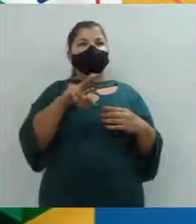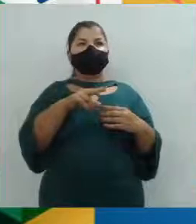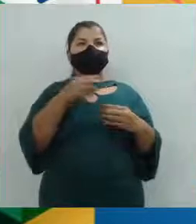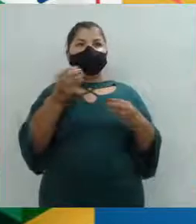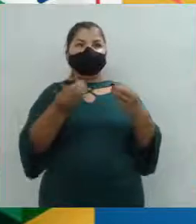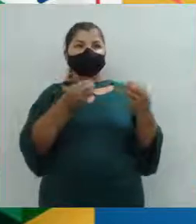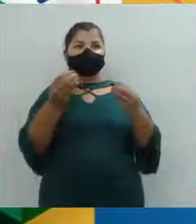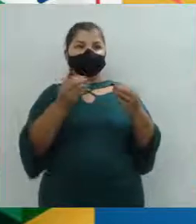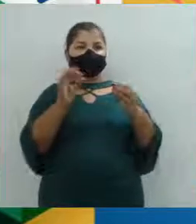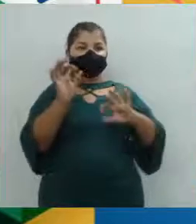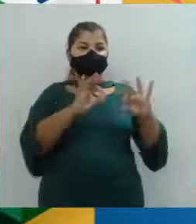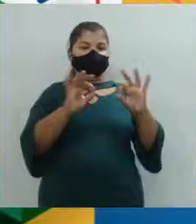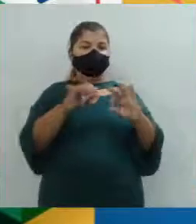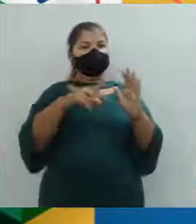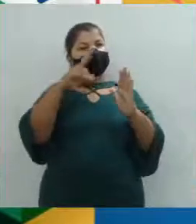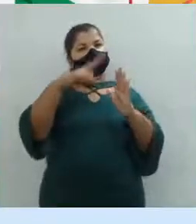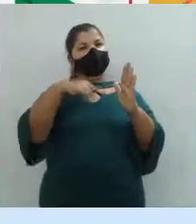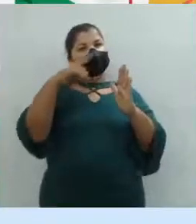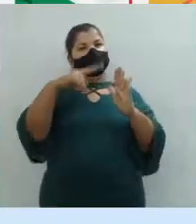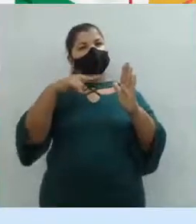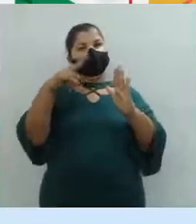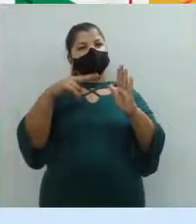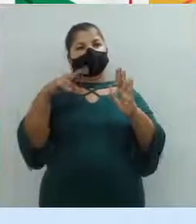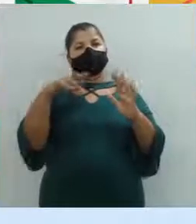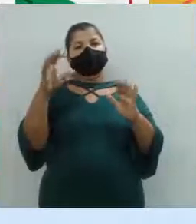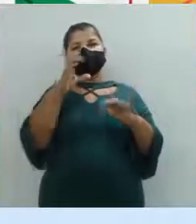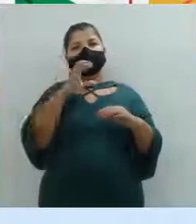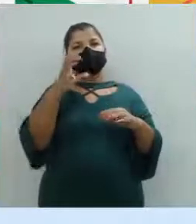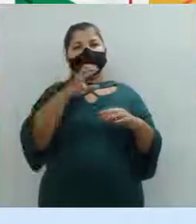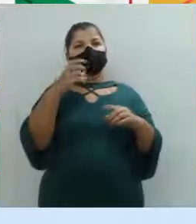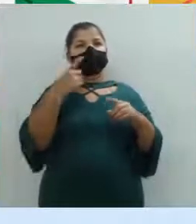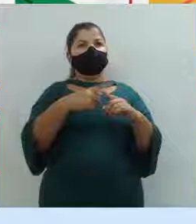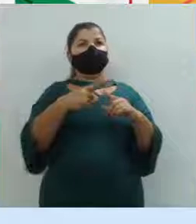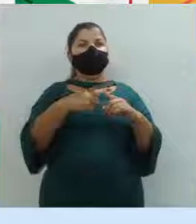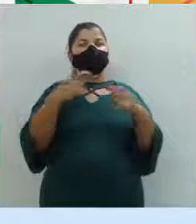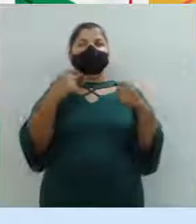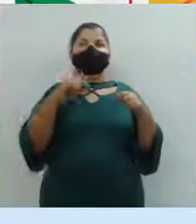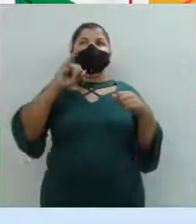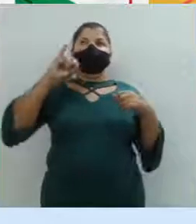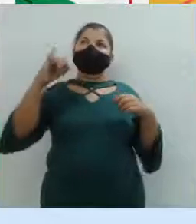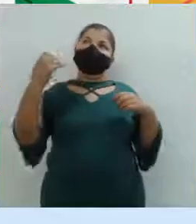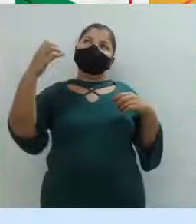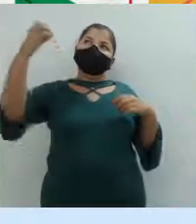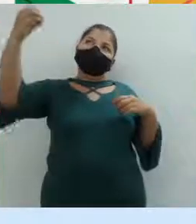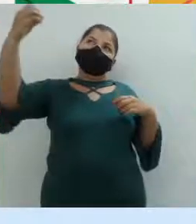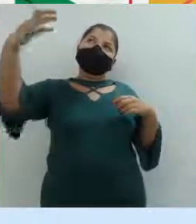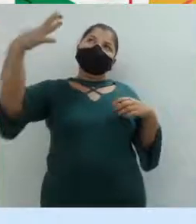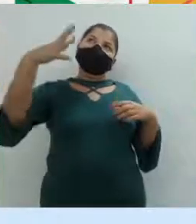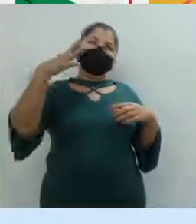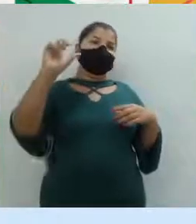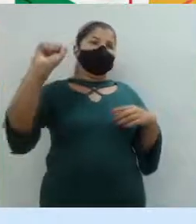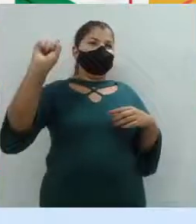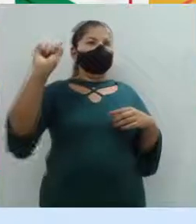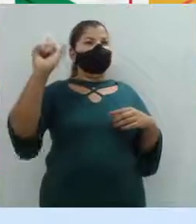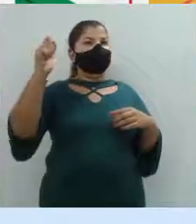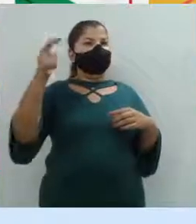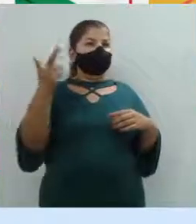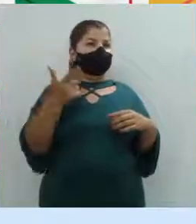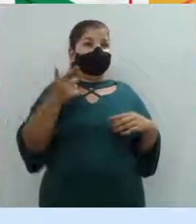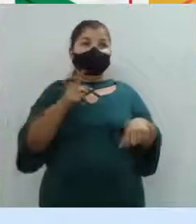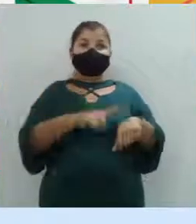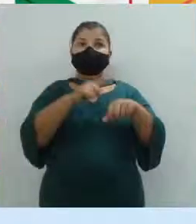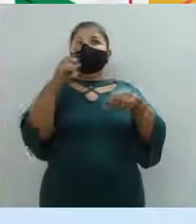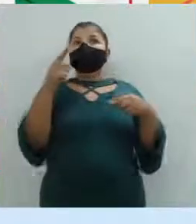hora de elaborar essas telas, com pinceladas bem rápidas, porque ele tem que aproveitar a luminosidade do sol naquele